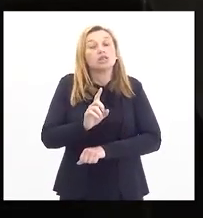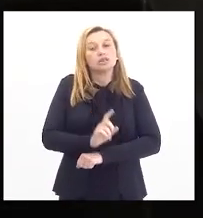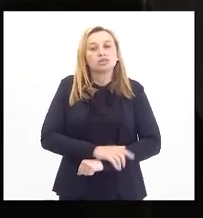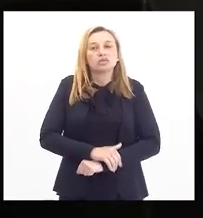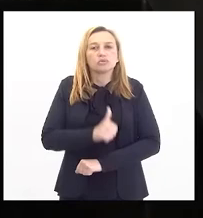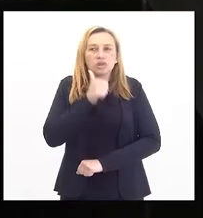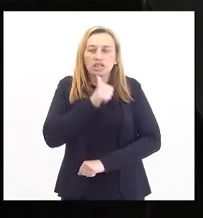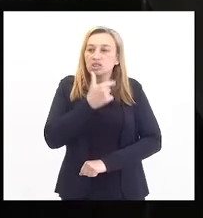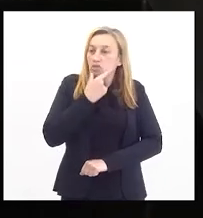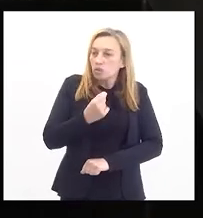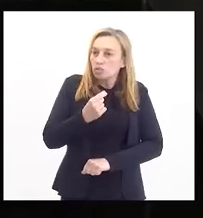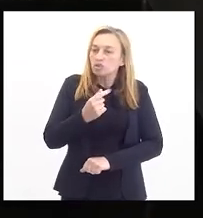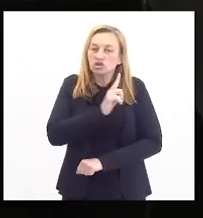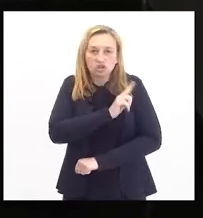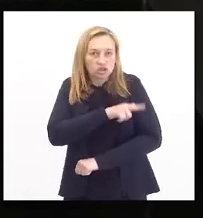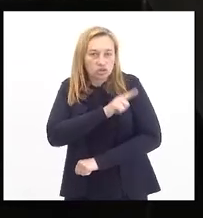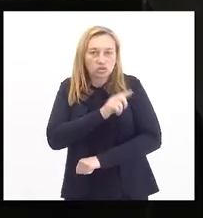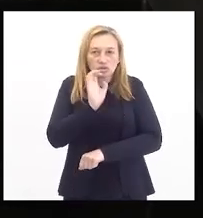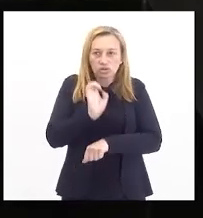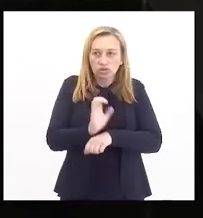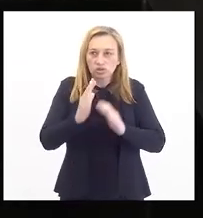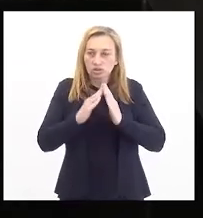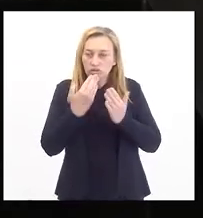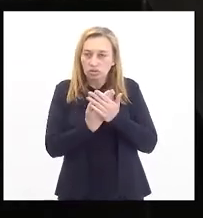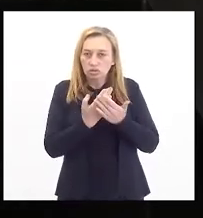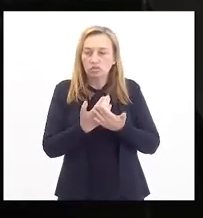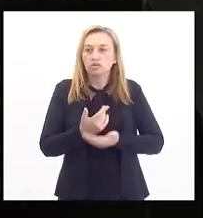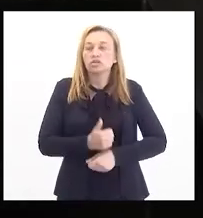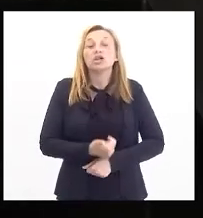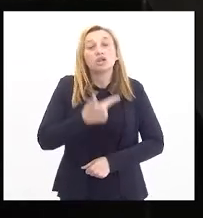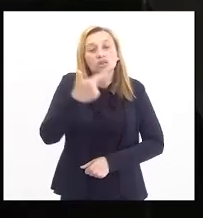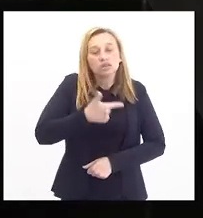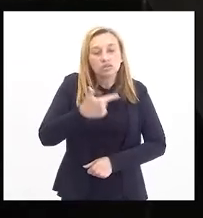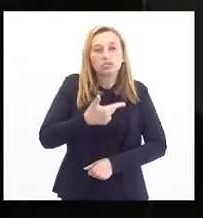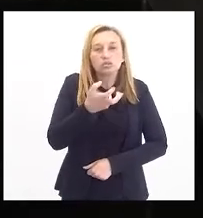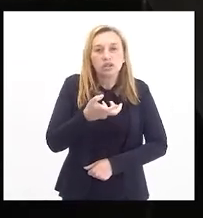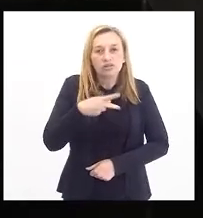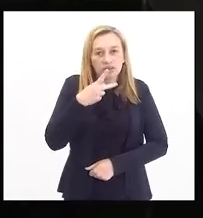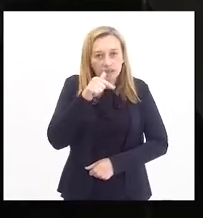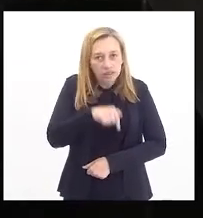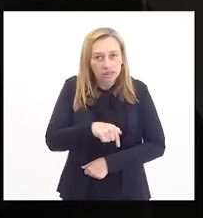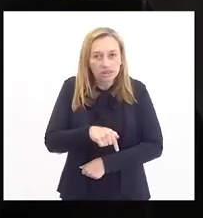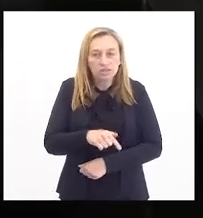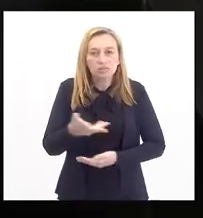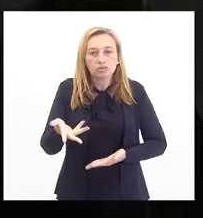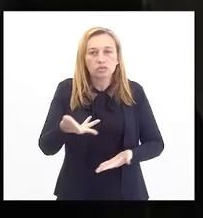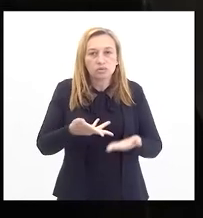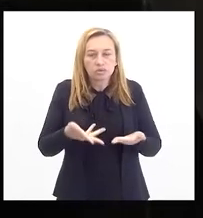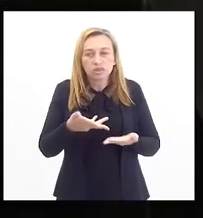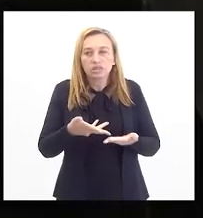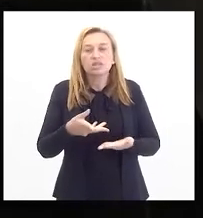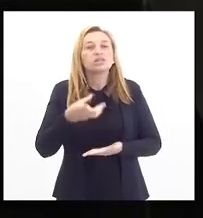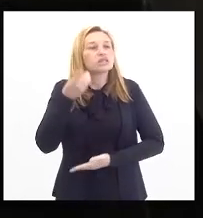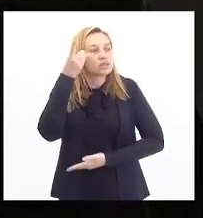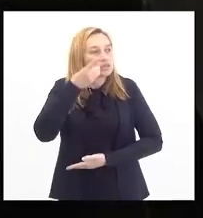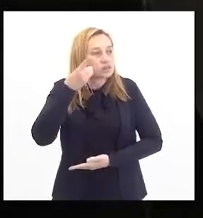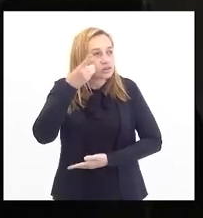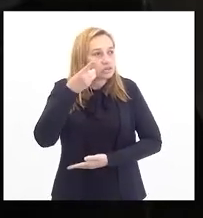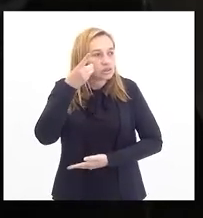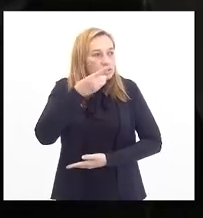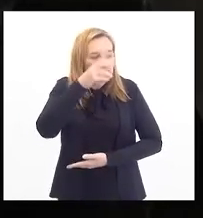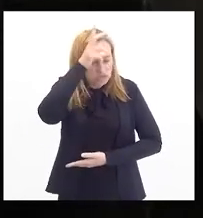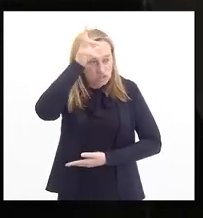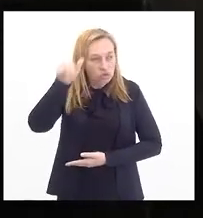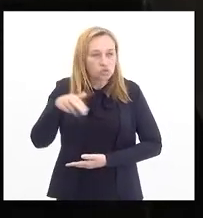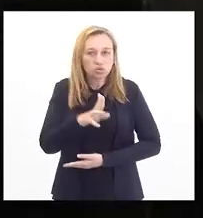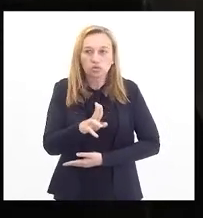gestoras das escolas estaduais do Rio de Janeiro. E o segundo ponto que quero aqui compartilhar, deputada Tia Ju, é que eu